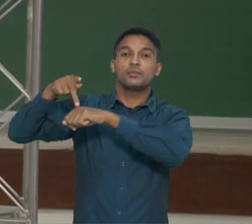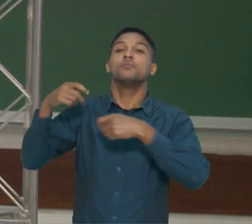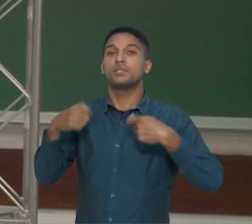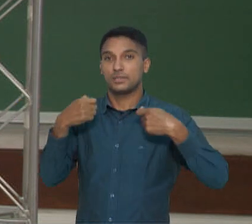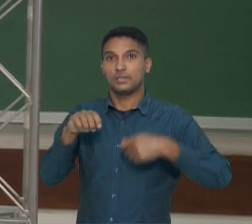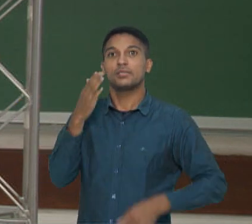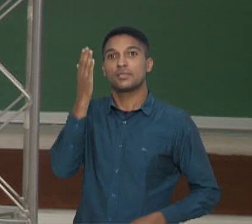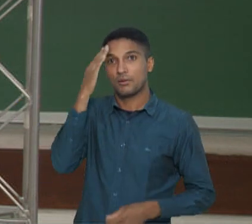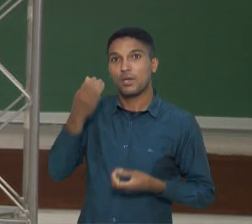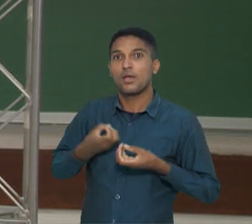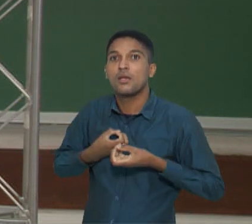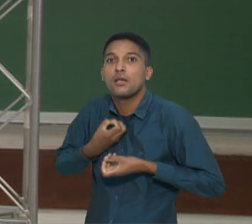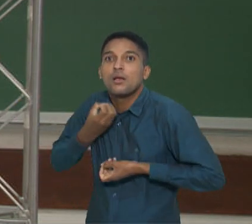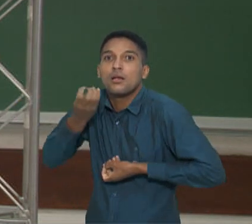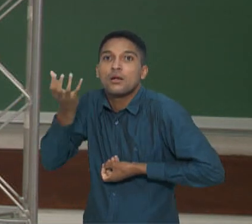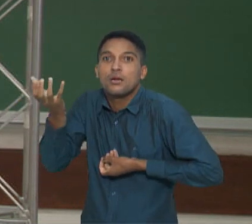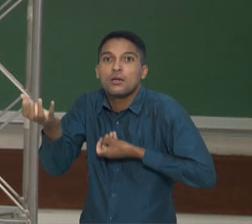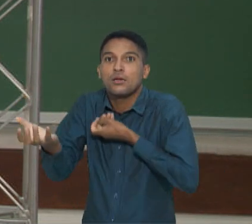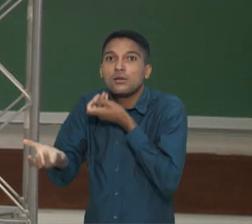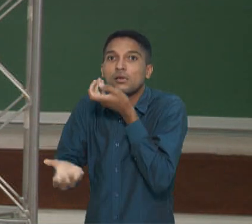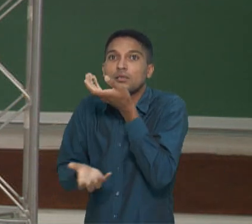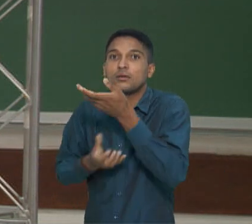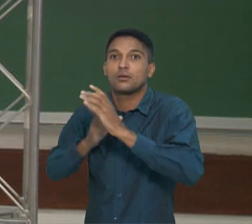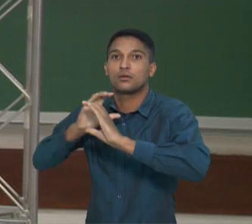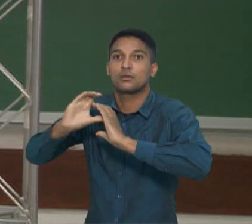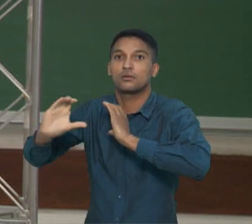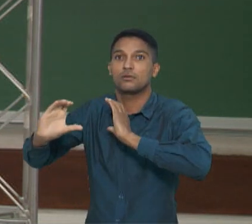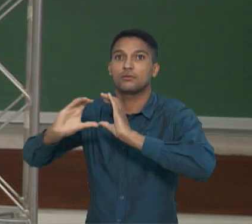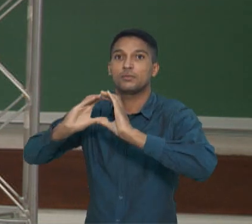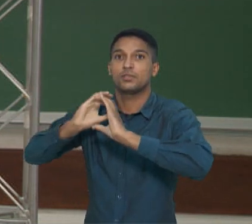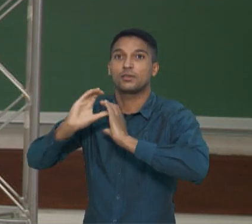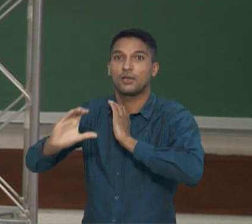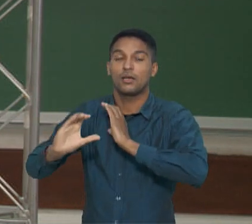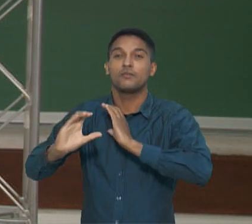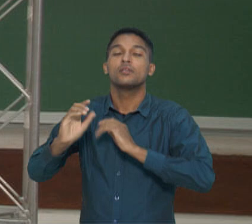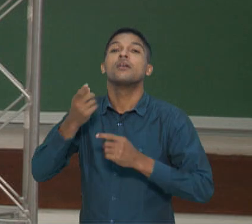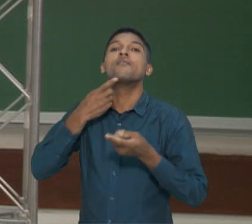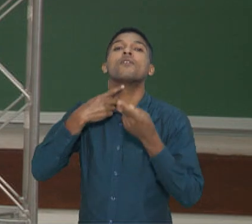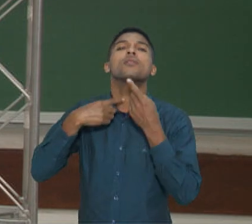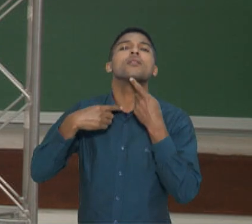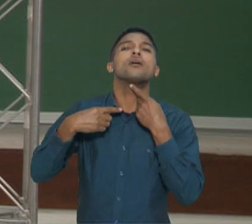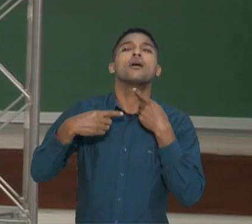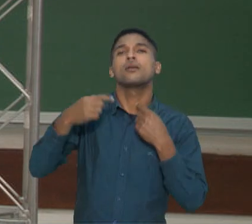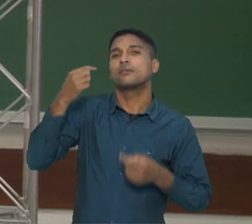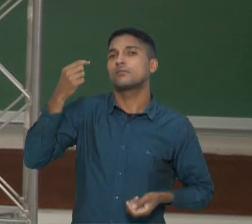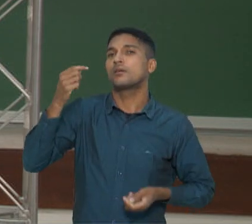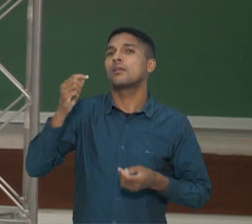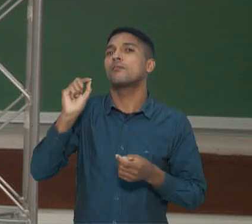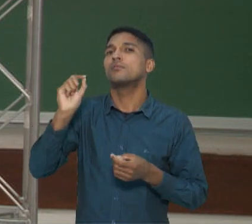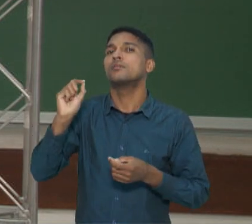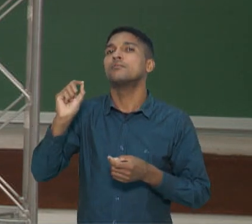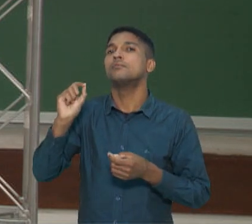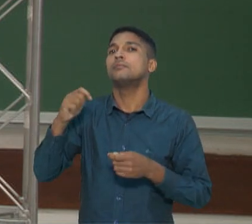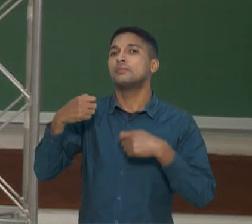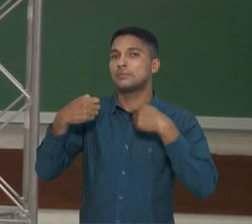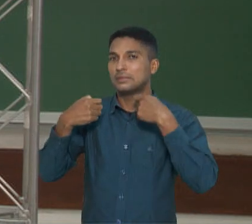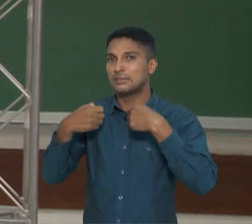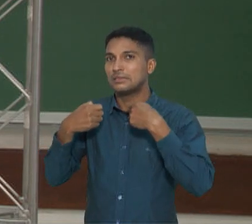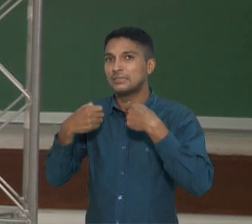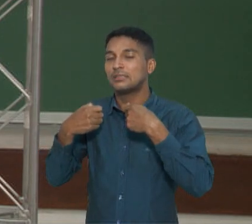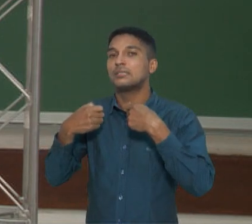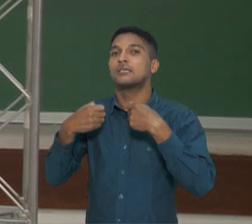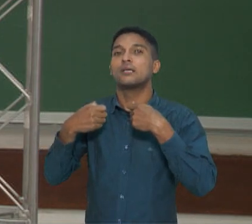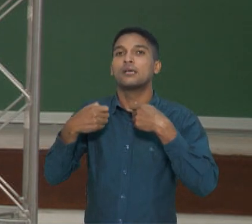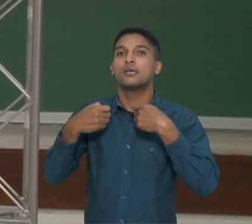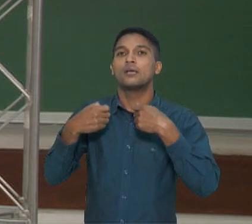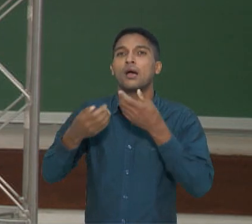se comunicar, para você falar aquilo que você quer, os seus desejos. Da mesma forma, se algo te